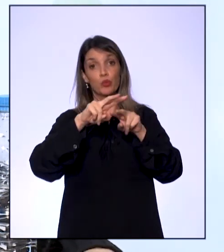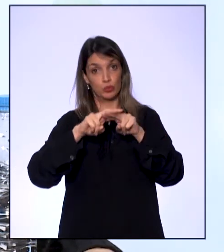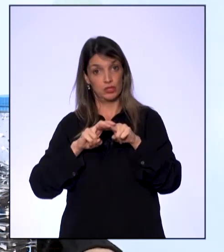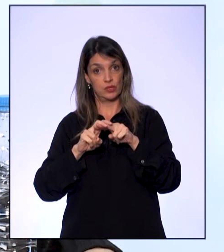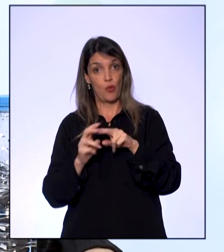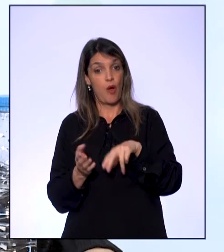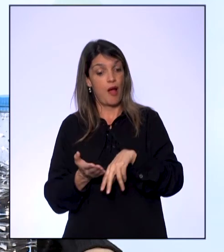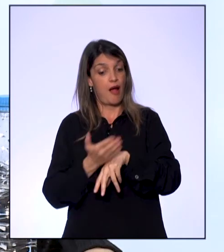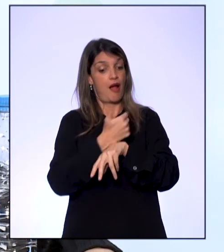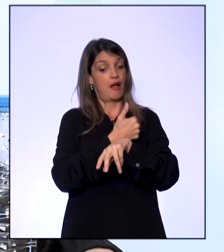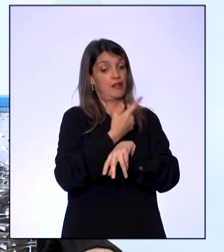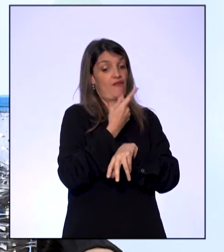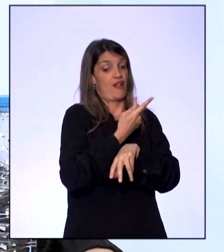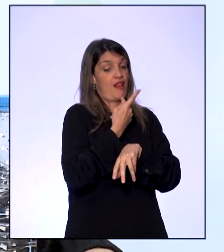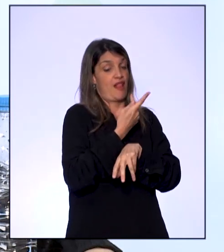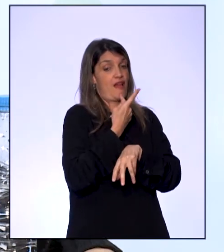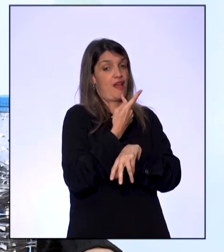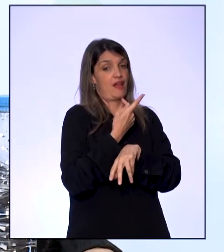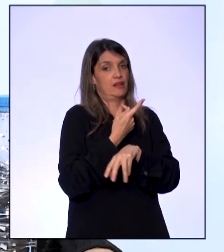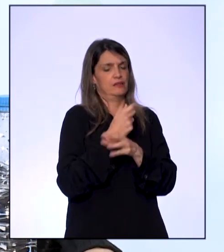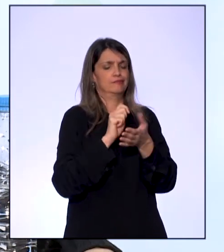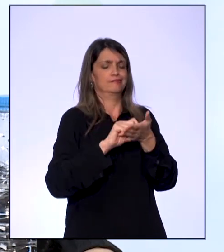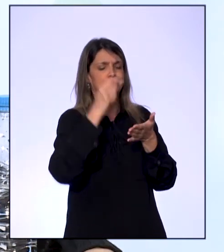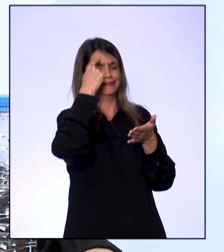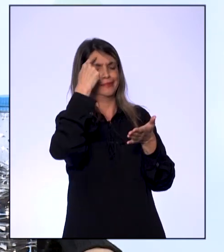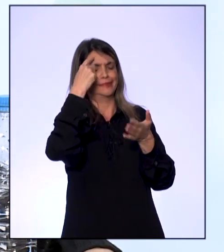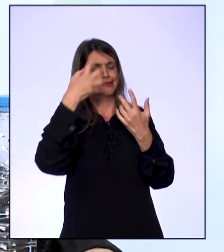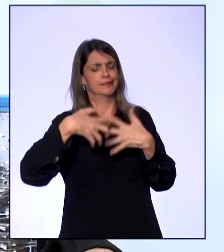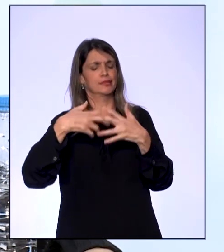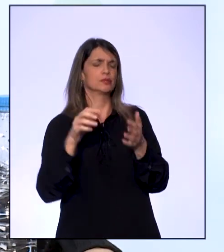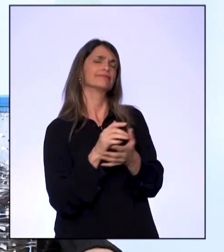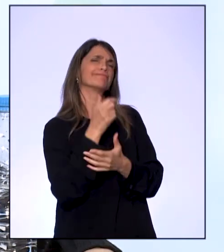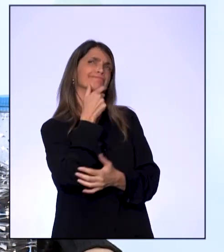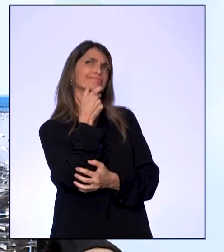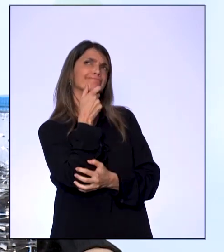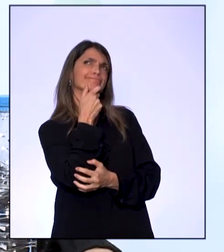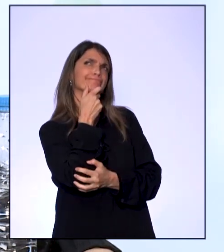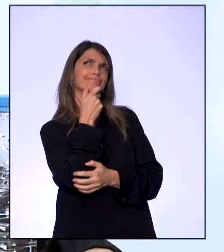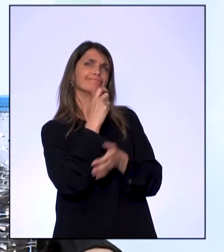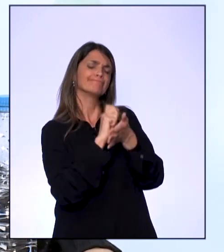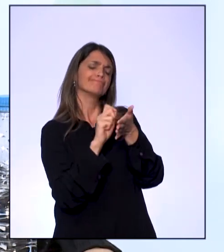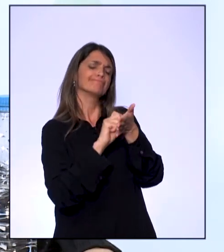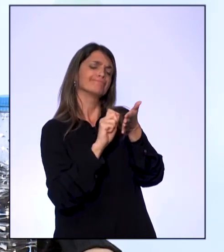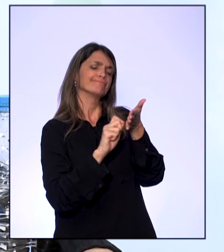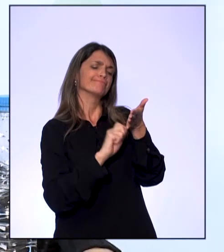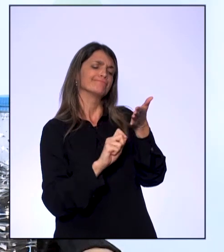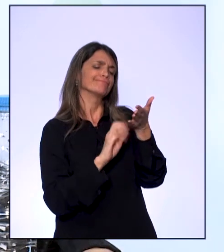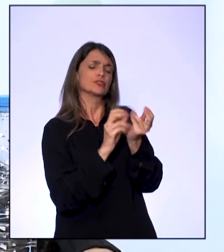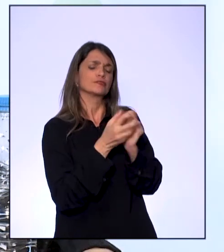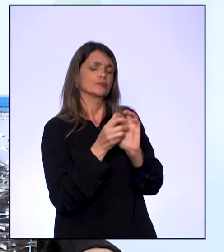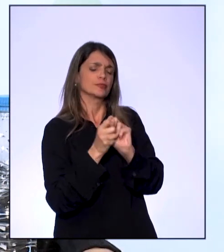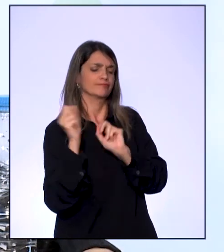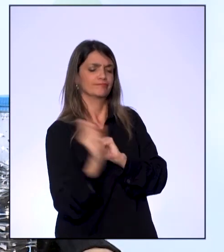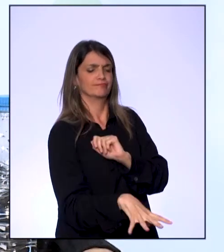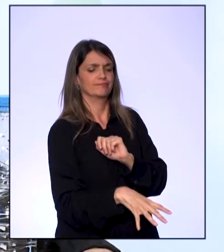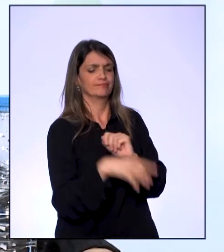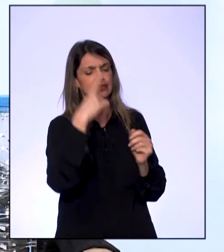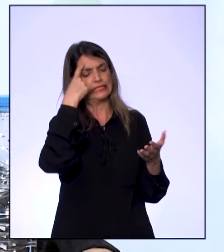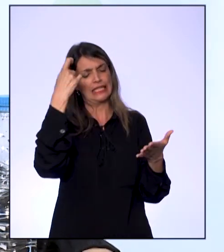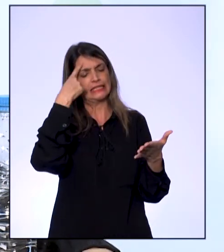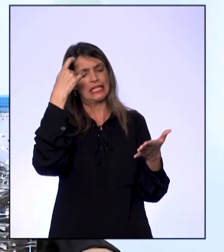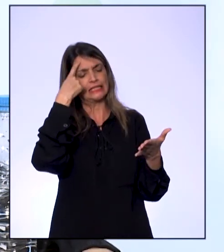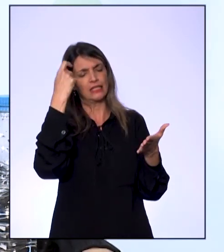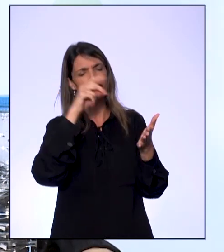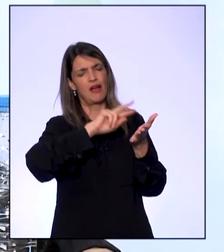ele é elaborado de forma escrita, ele é pensado, ele é estruturado, ele é rascunhado. Então, vocês deram várias sugestões de